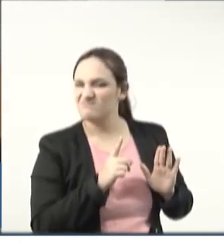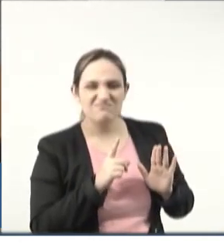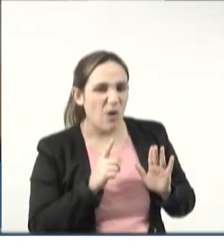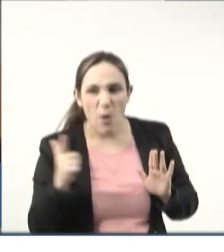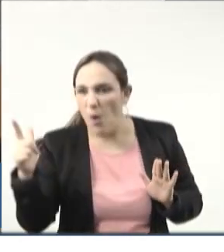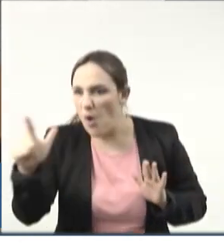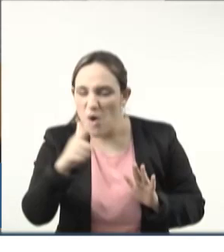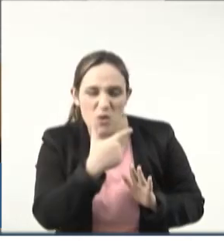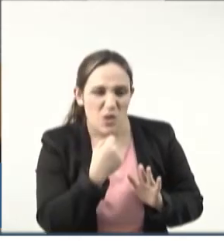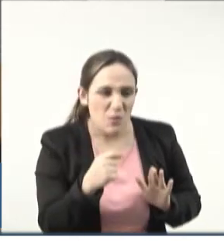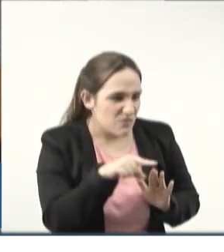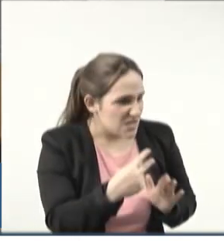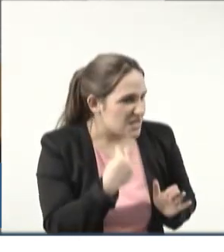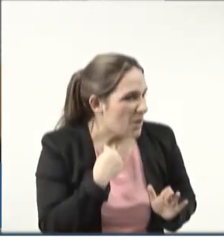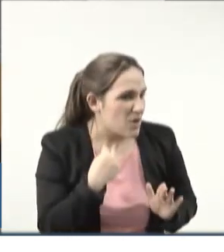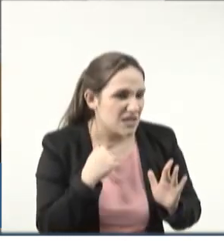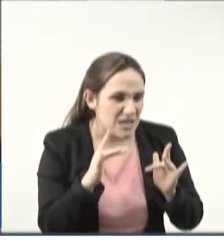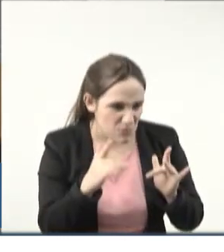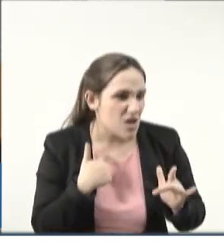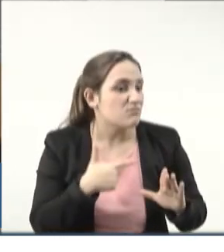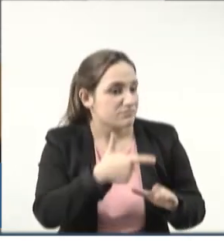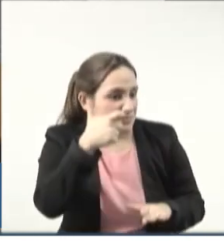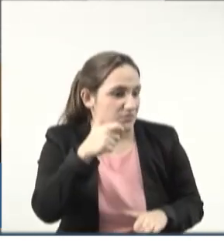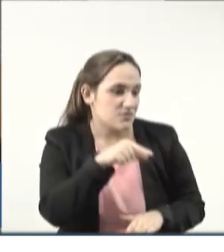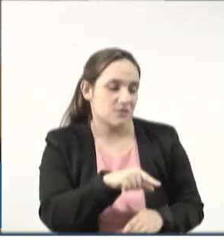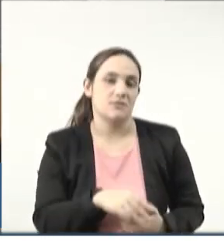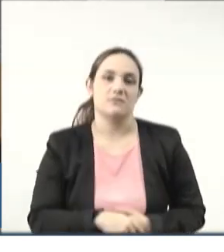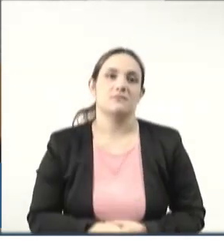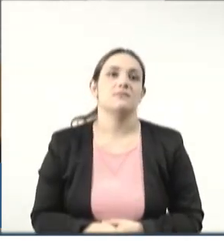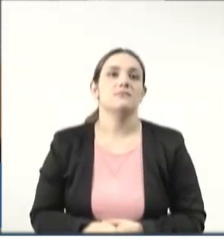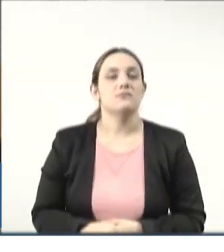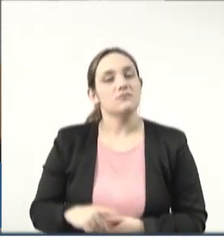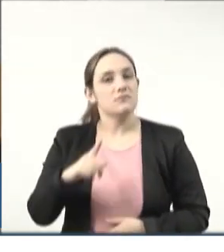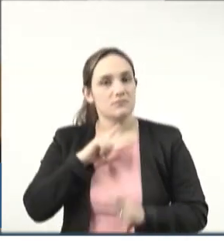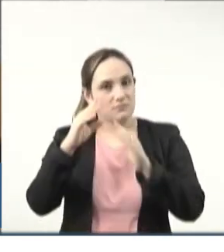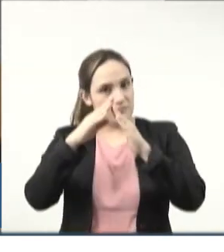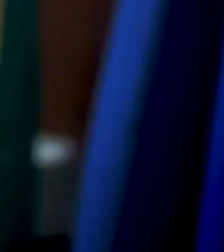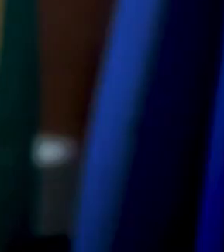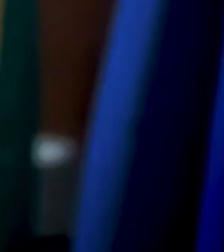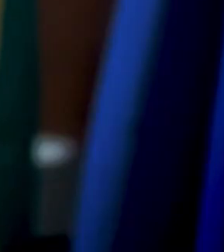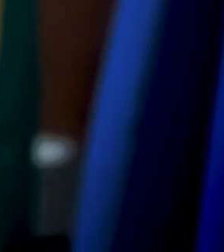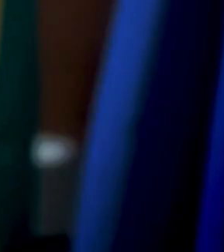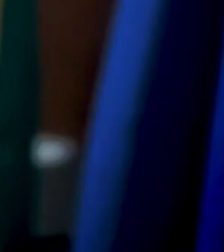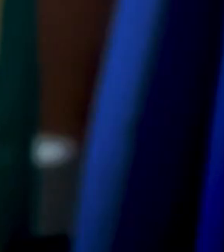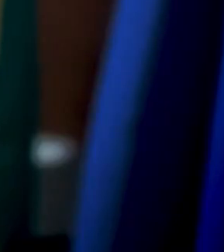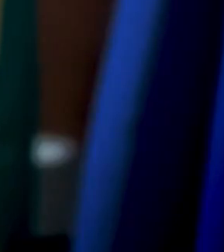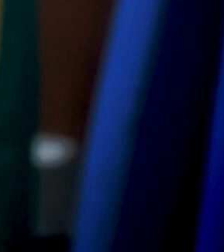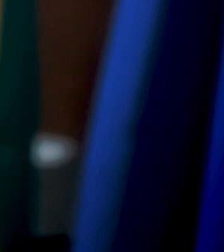E é o que a gente vê dia sim, dia também, lá na Casa da Mulher Brasileira.